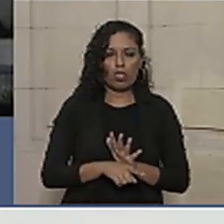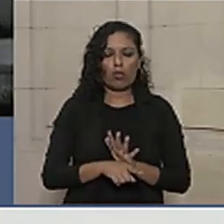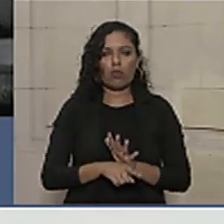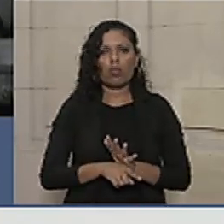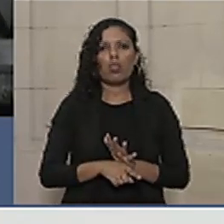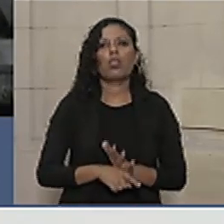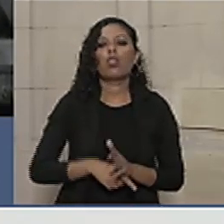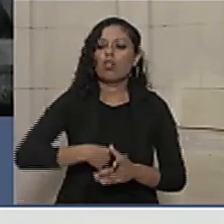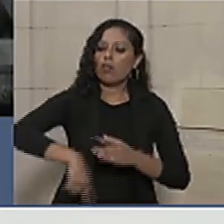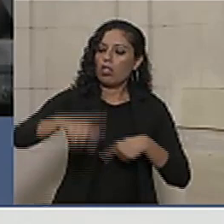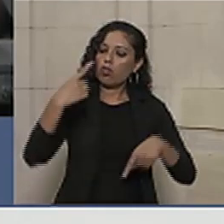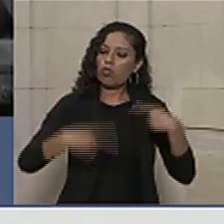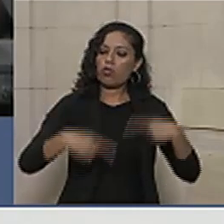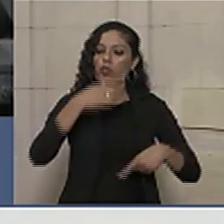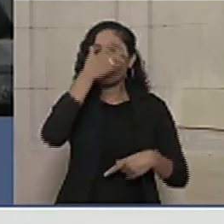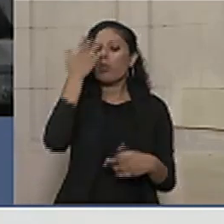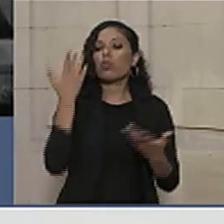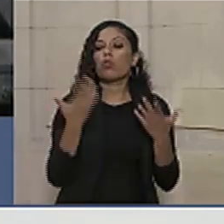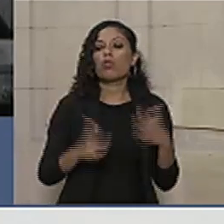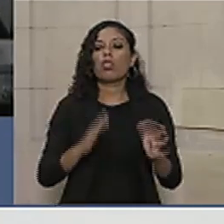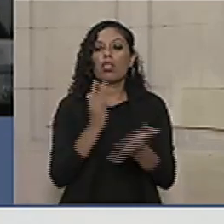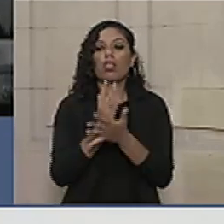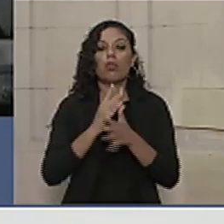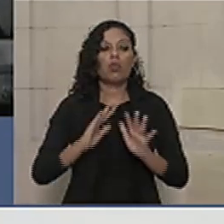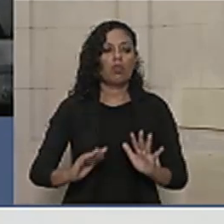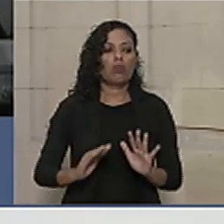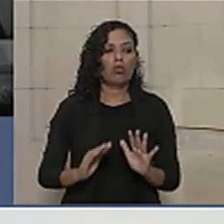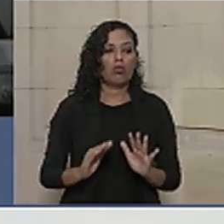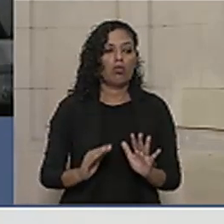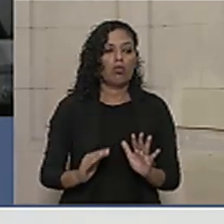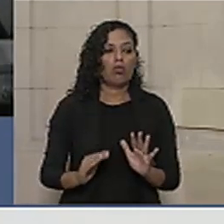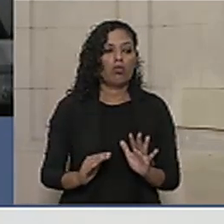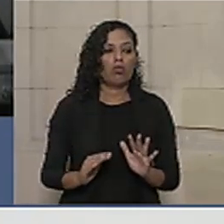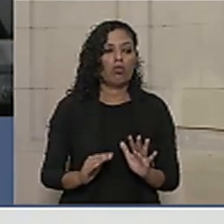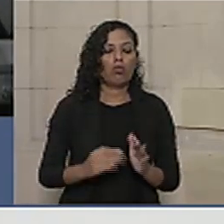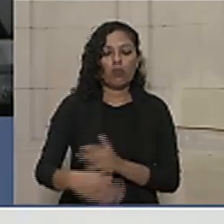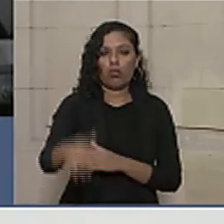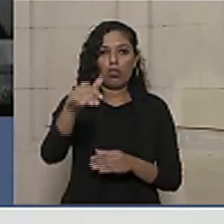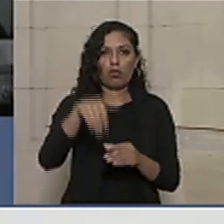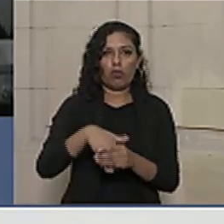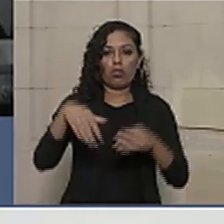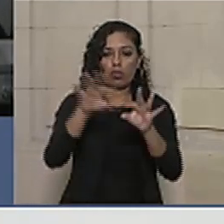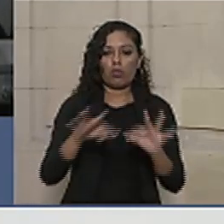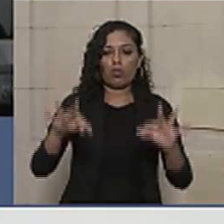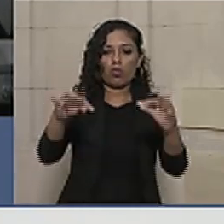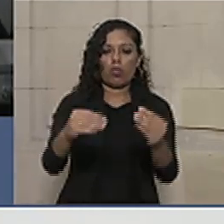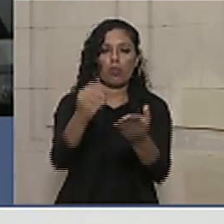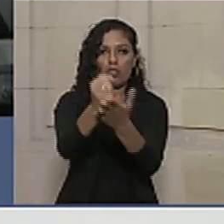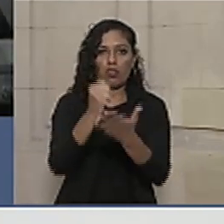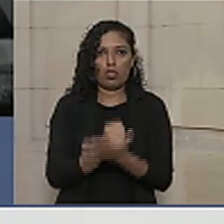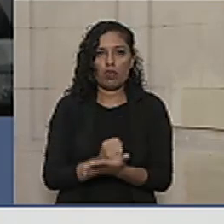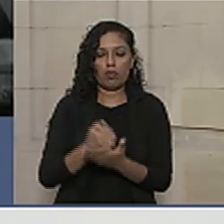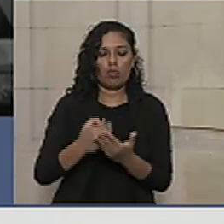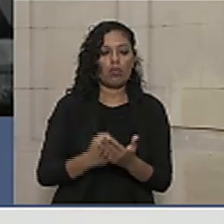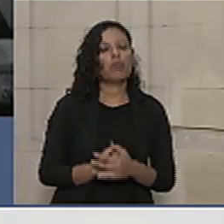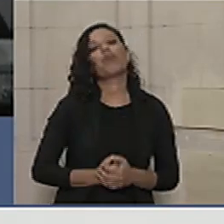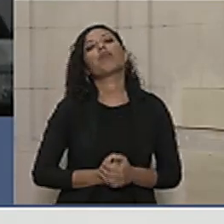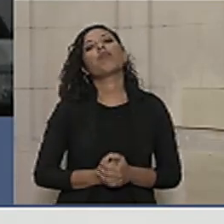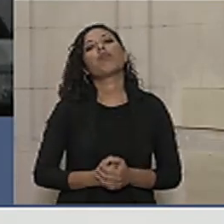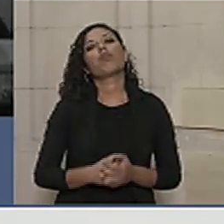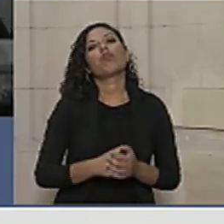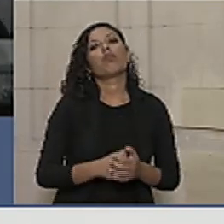providências. Em discussão, não havendo quem queira discutir, encerrada a discussão. Em votação, os senhores que aprovam a discussão aprovada, vai